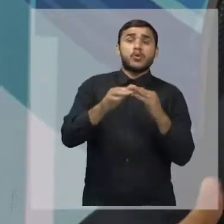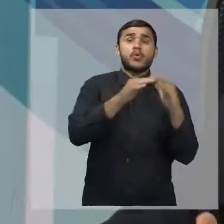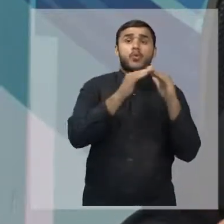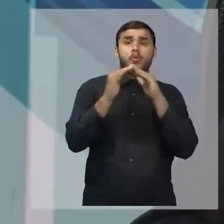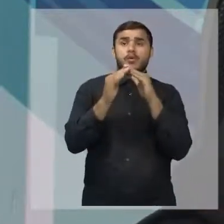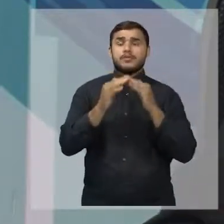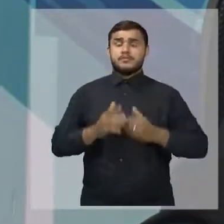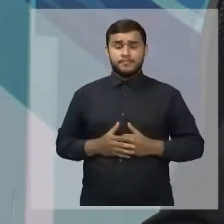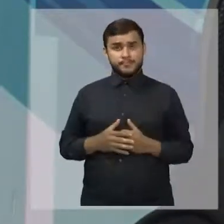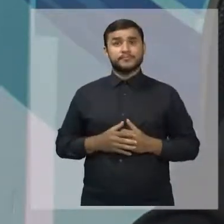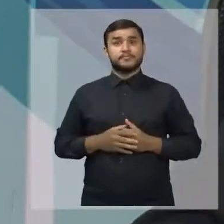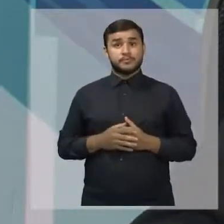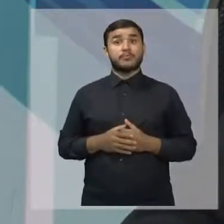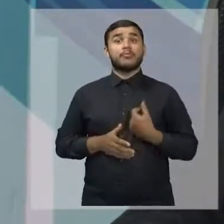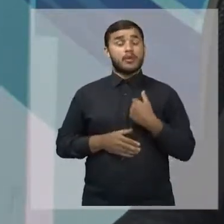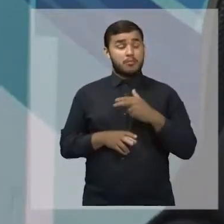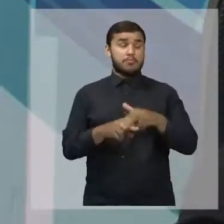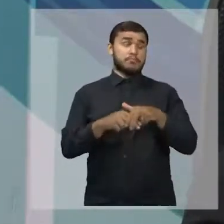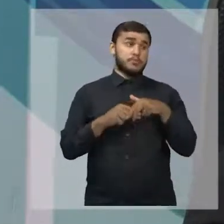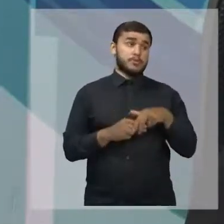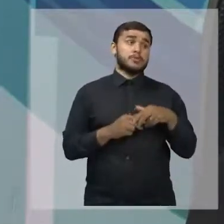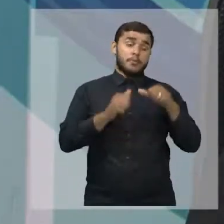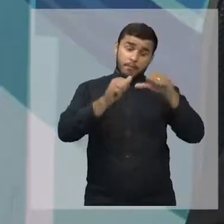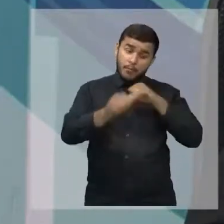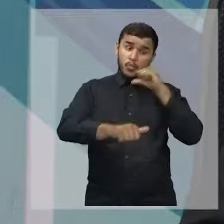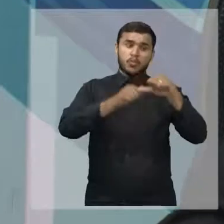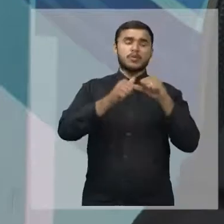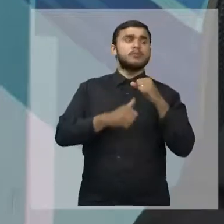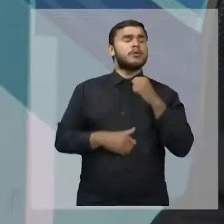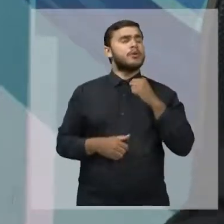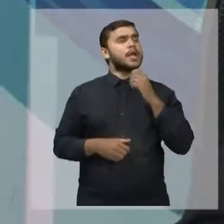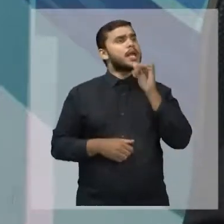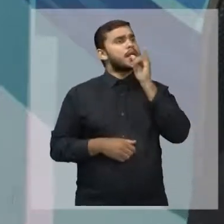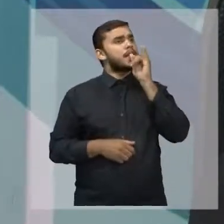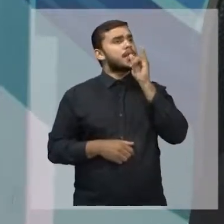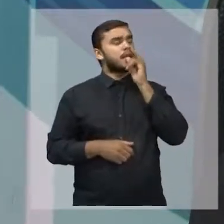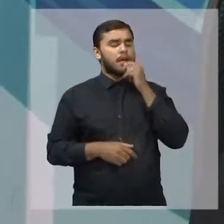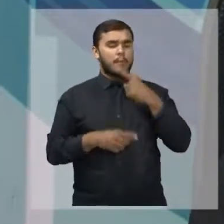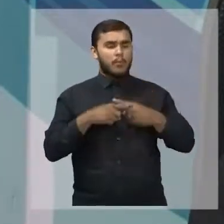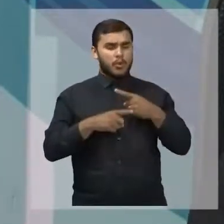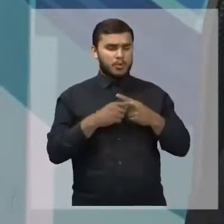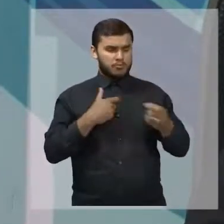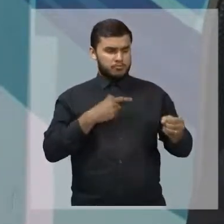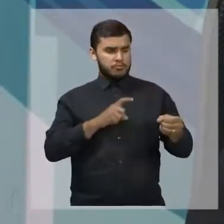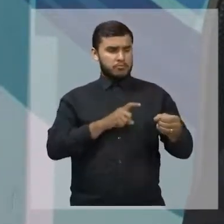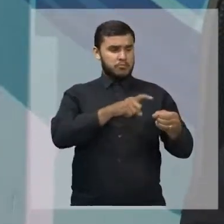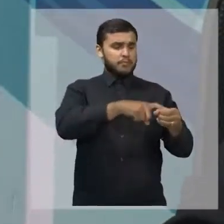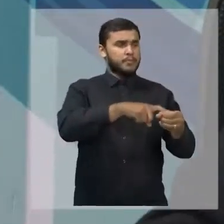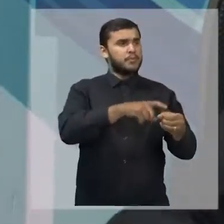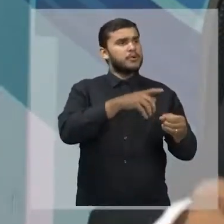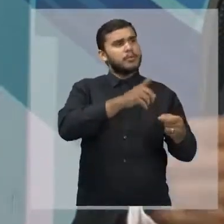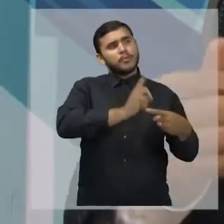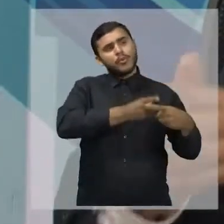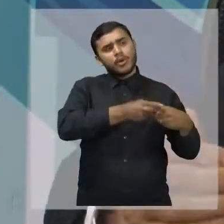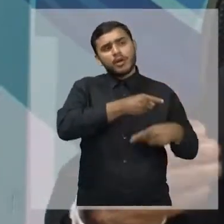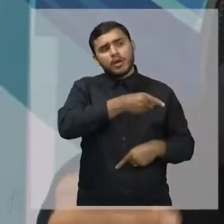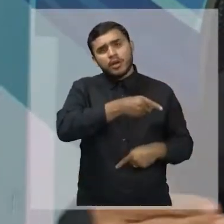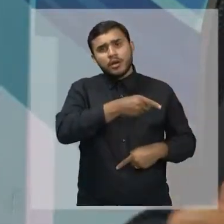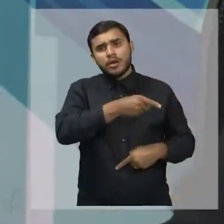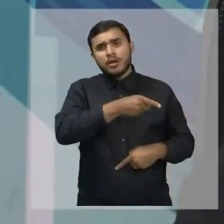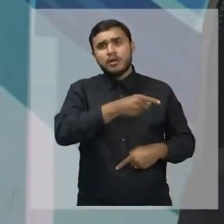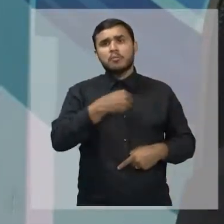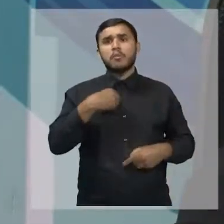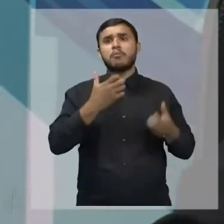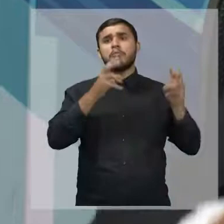que realmente modificar, primeiro, uma visão. Por que o cidadão quer aquele partido? Segundo, qual é a finalidade